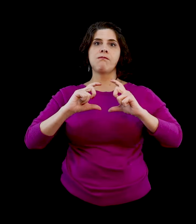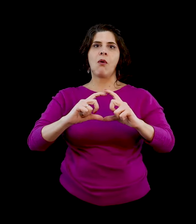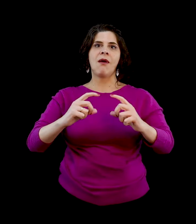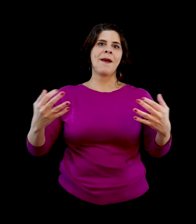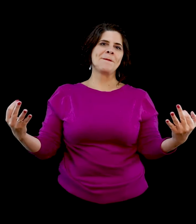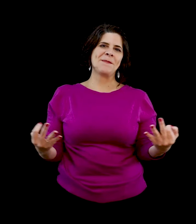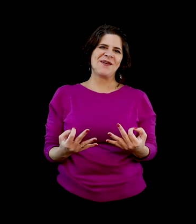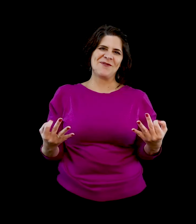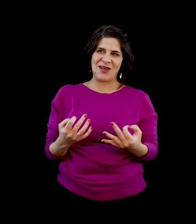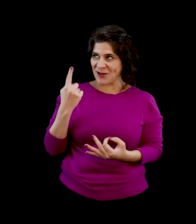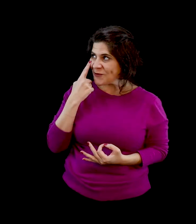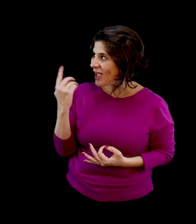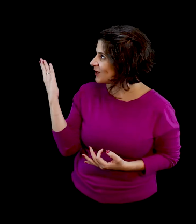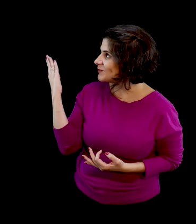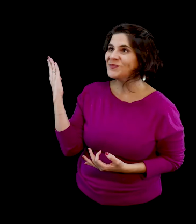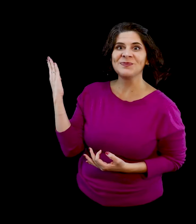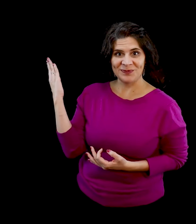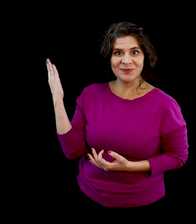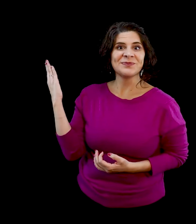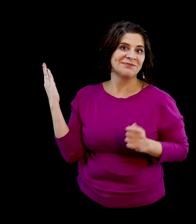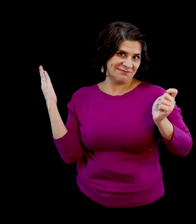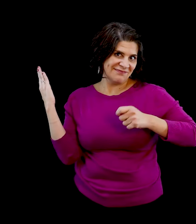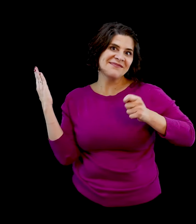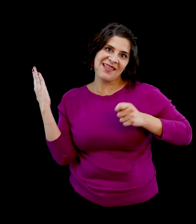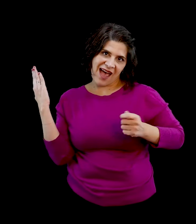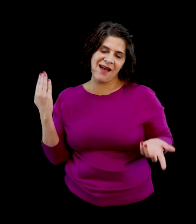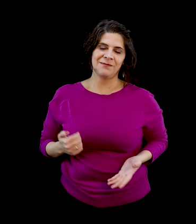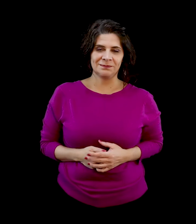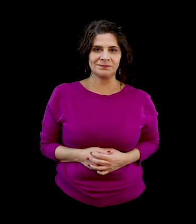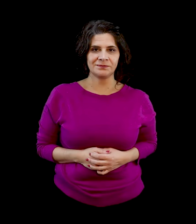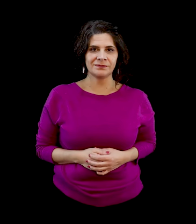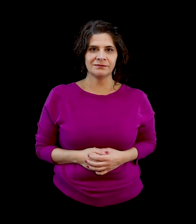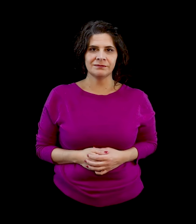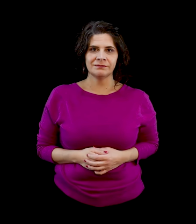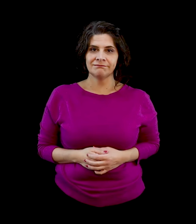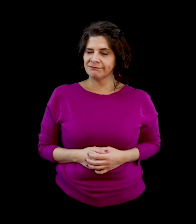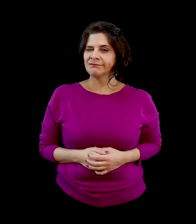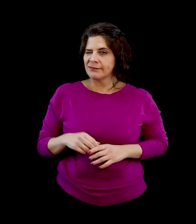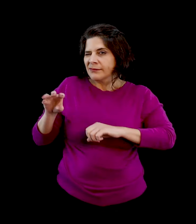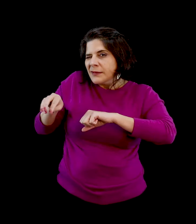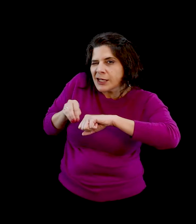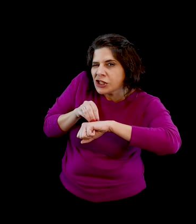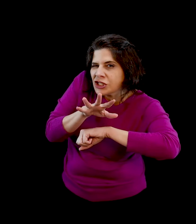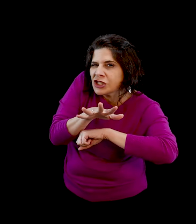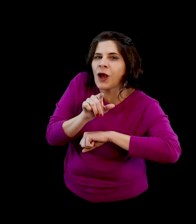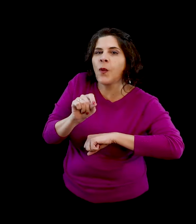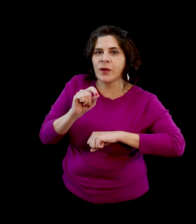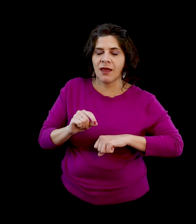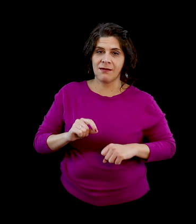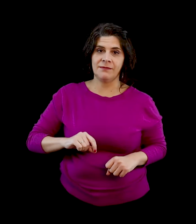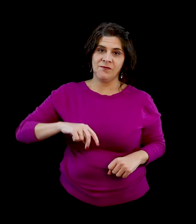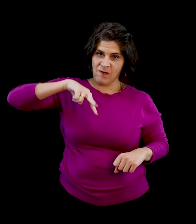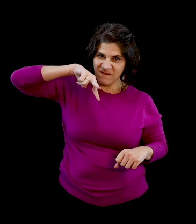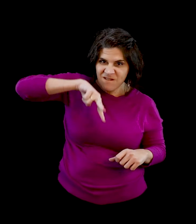fazer um círculo perfeito usando o compasso. O segredo está em botar a força